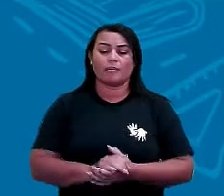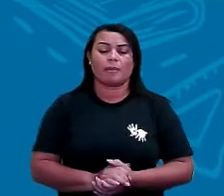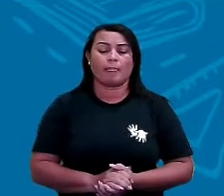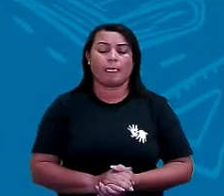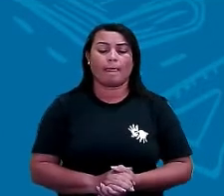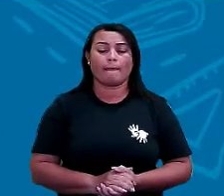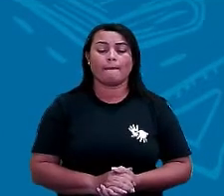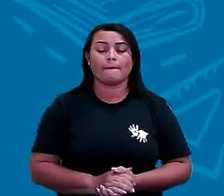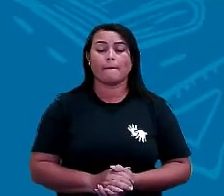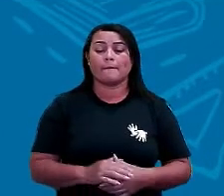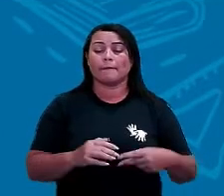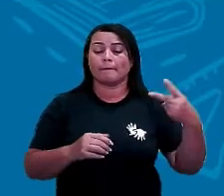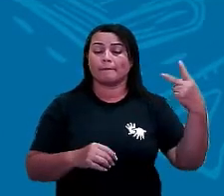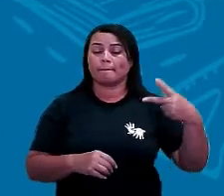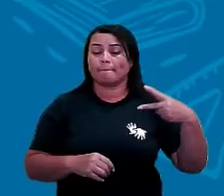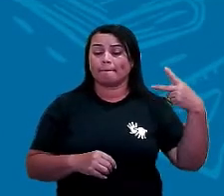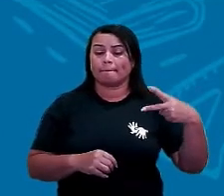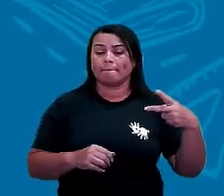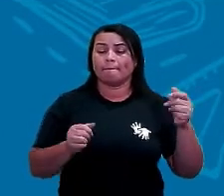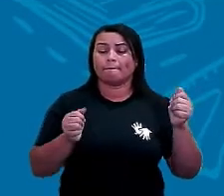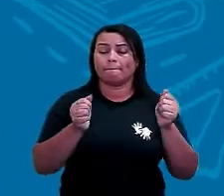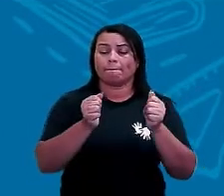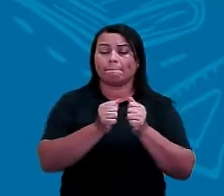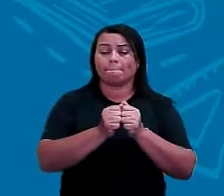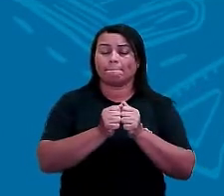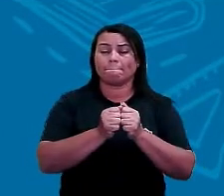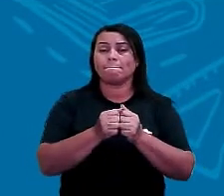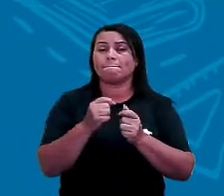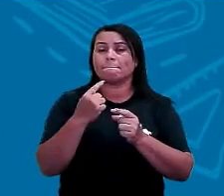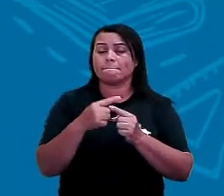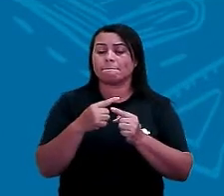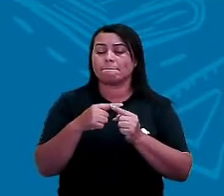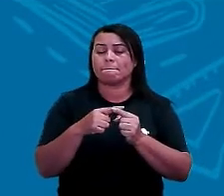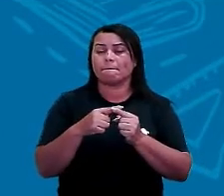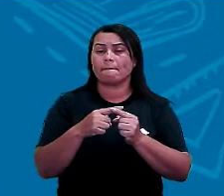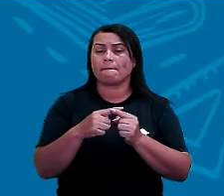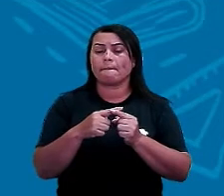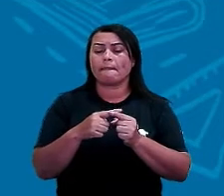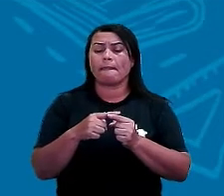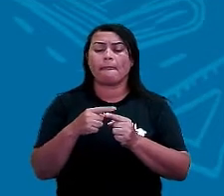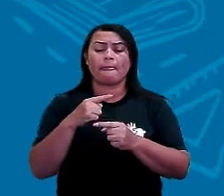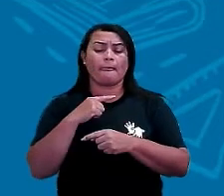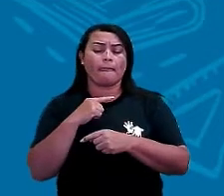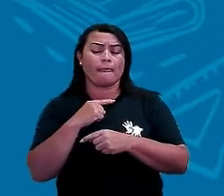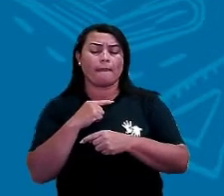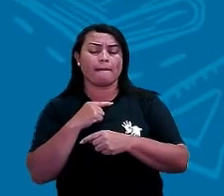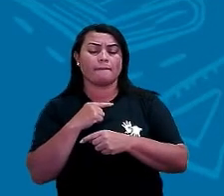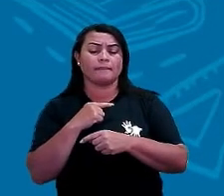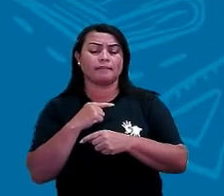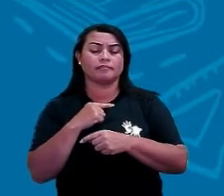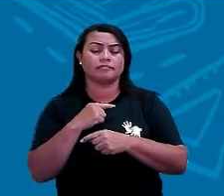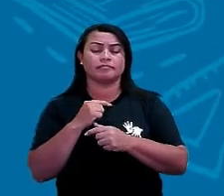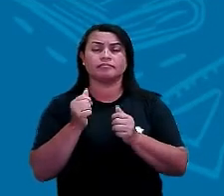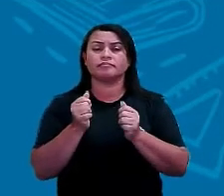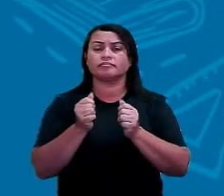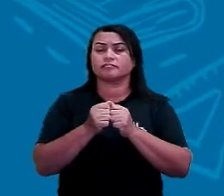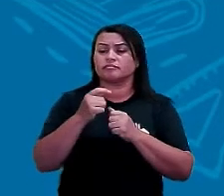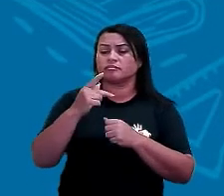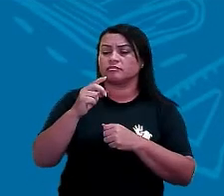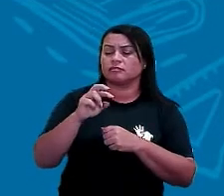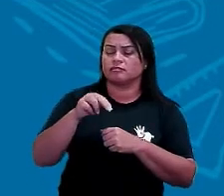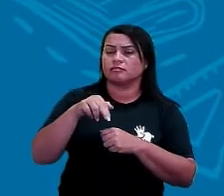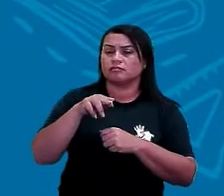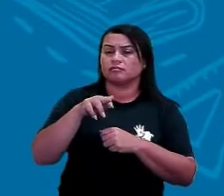E esses dois porquês que são juntos. Esses porquês juntos, temos o junto com